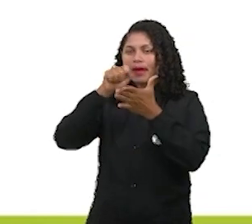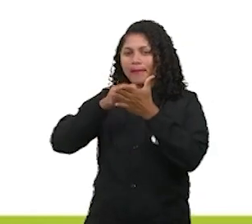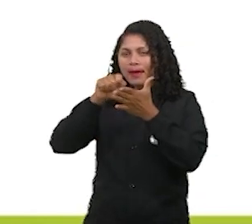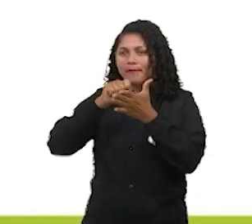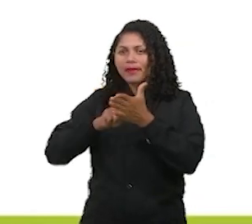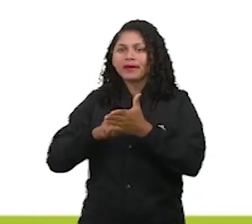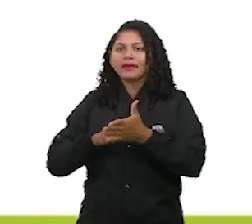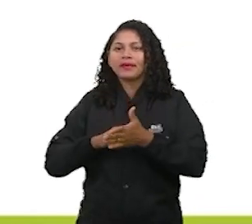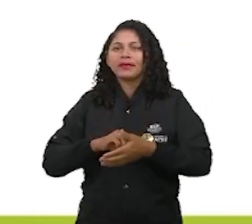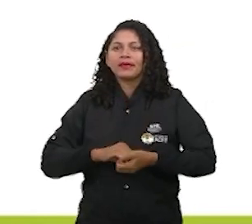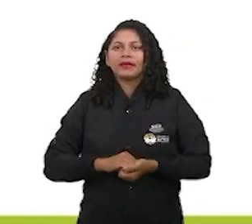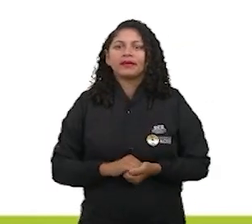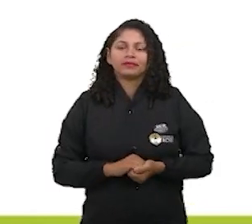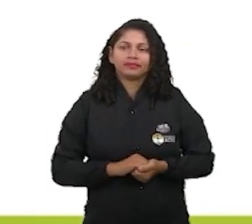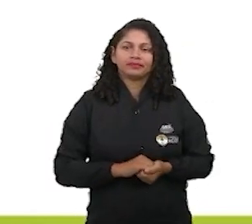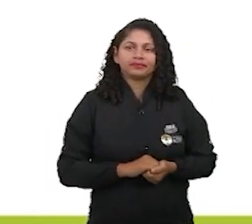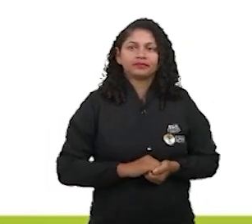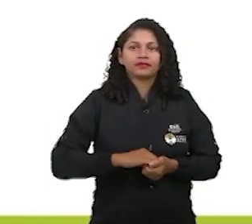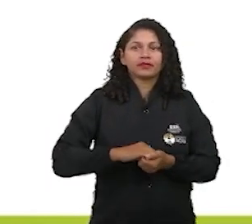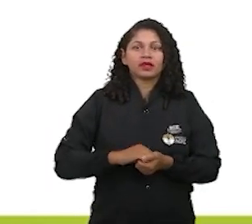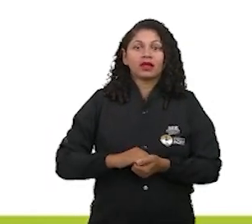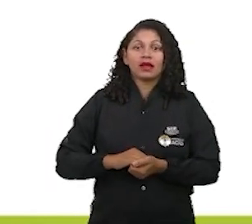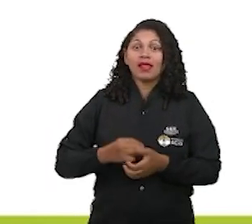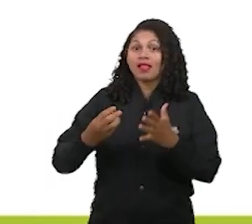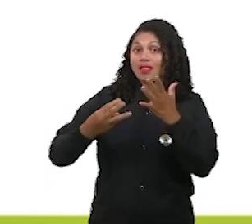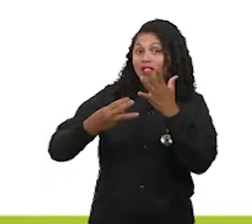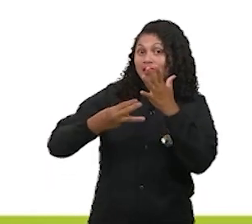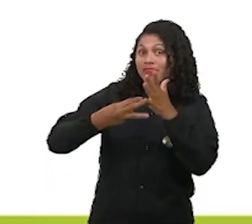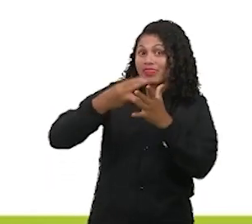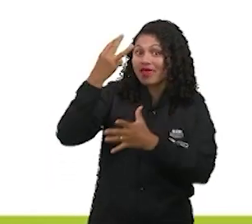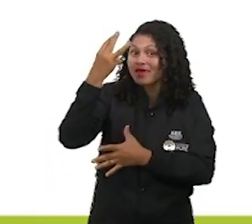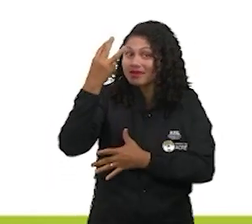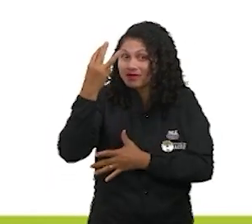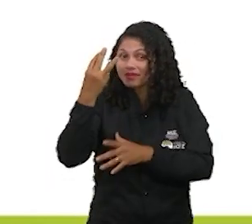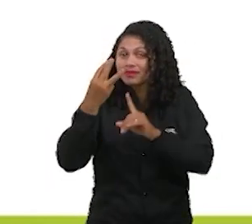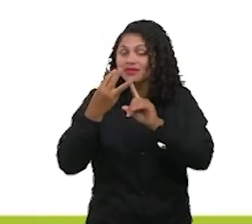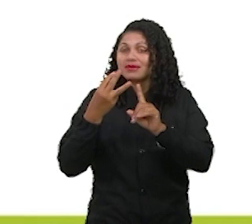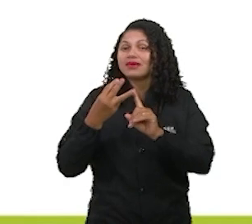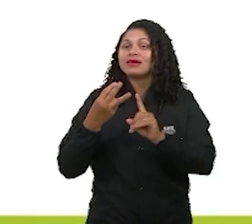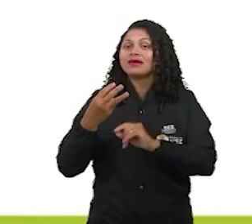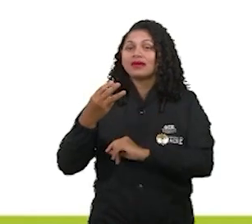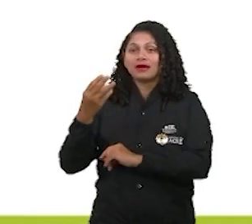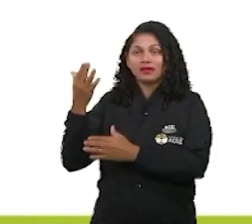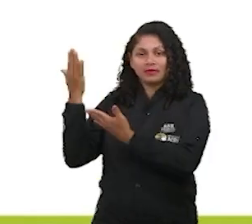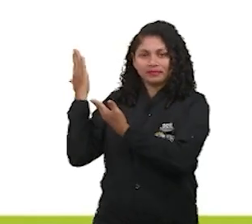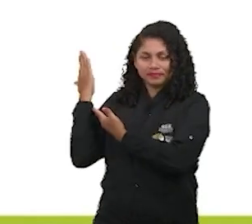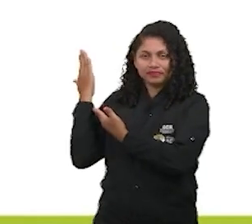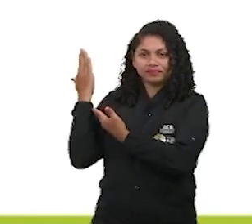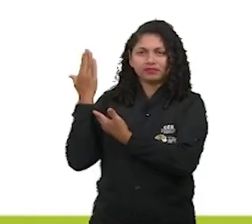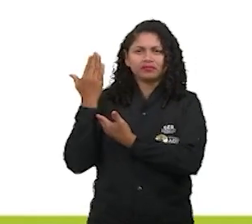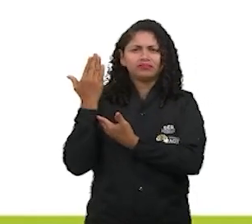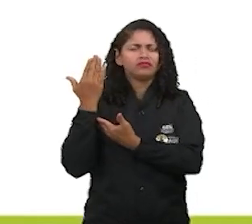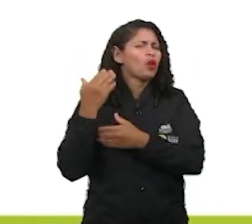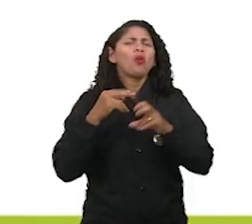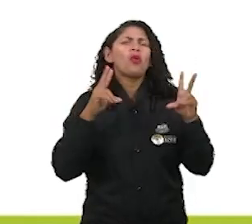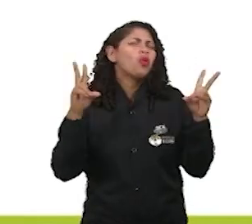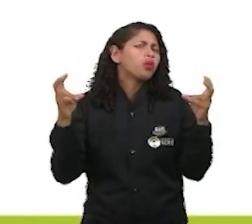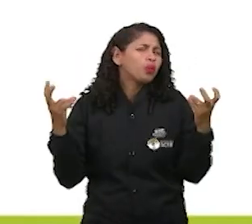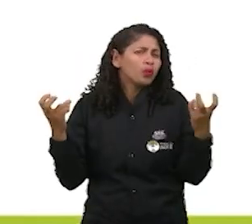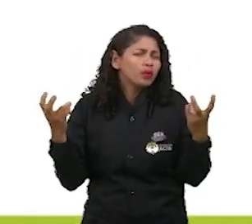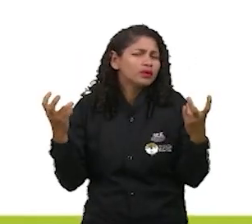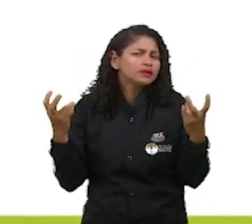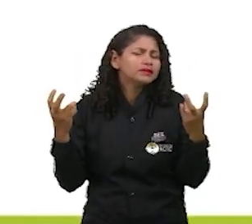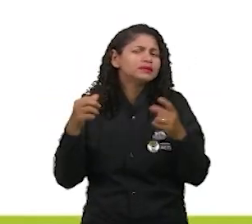Passargada. Cecília Meirelles, a nossa queridinha, né? Ela trata do quê? Quais